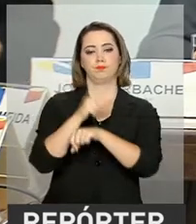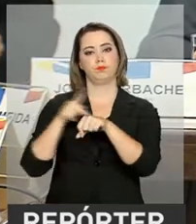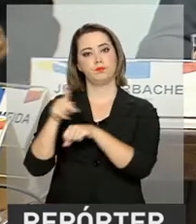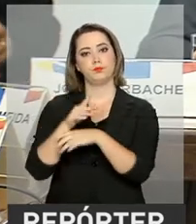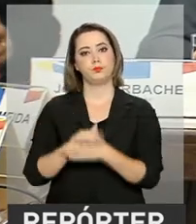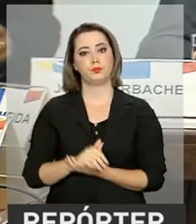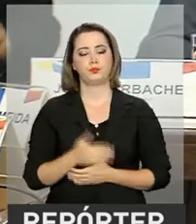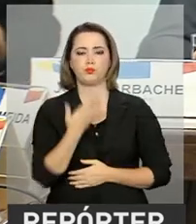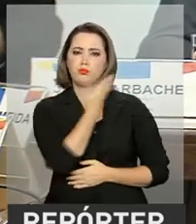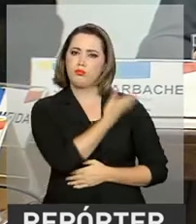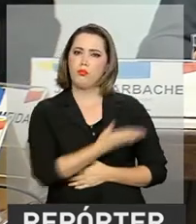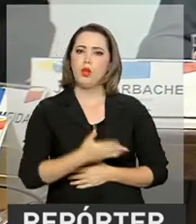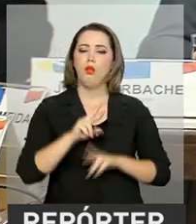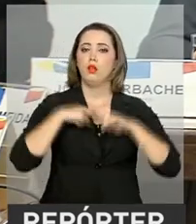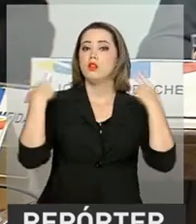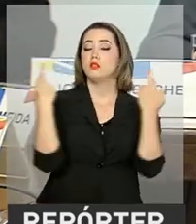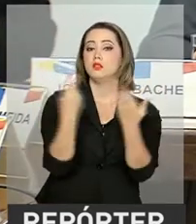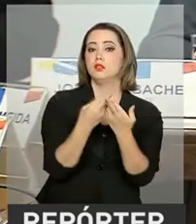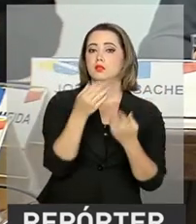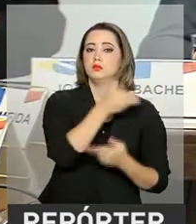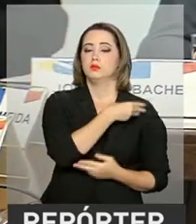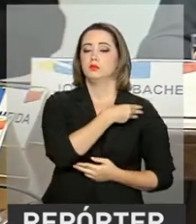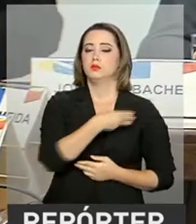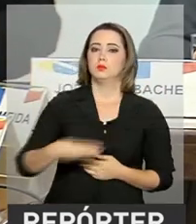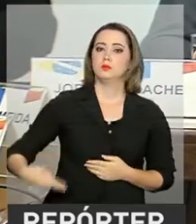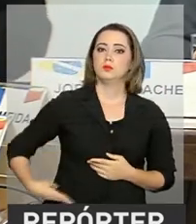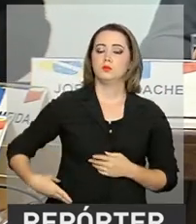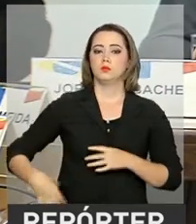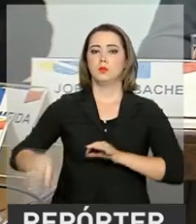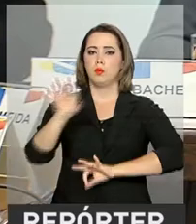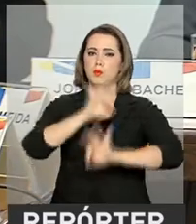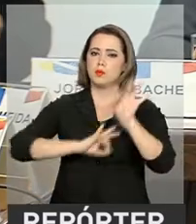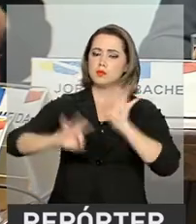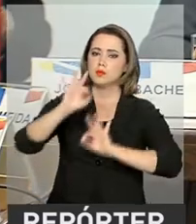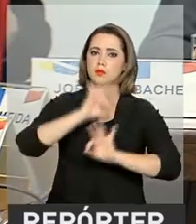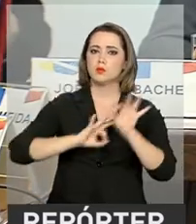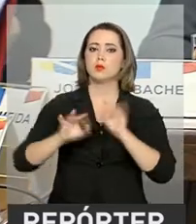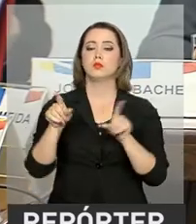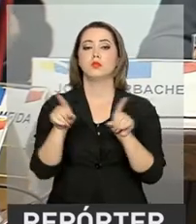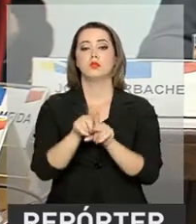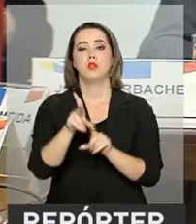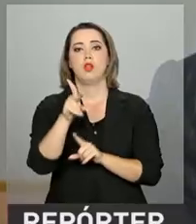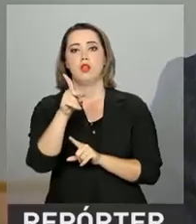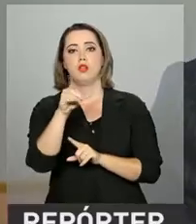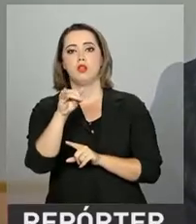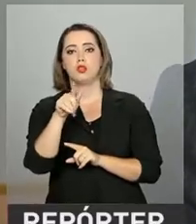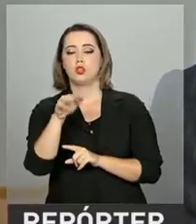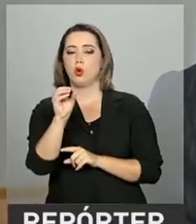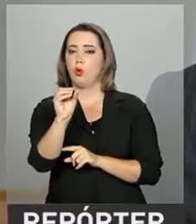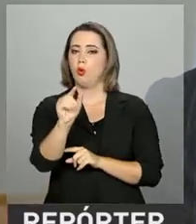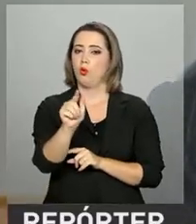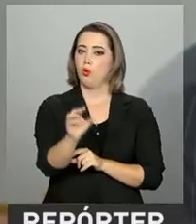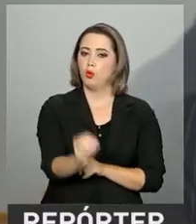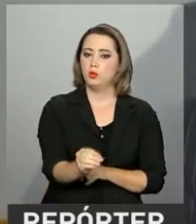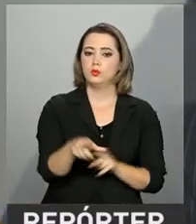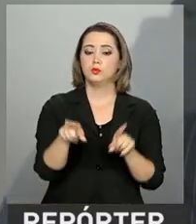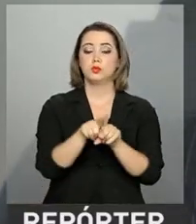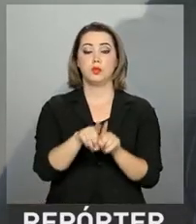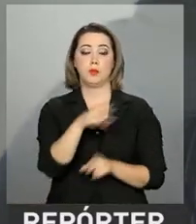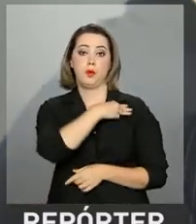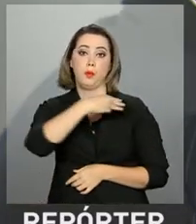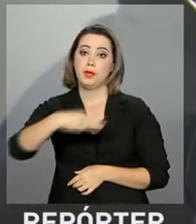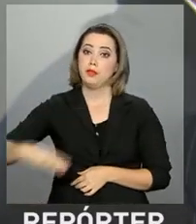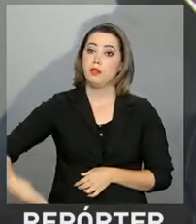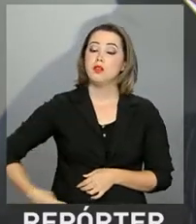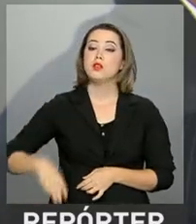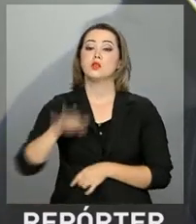Na reunião entre o ministro do Planejamento, Desenvolvimento e Gestão, Diogo Oliveira, e o ministro francês da